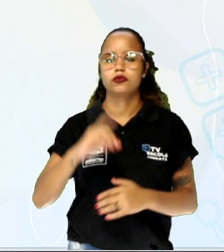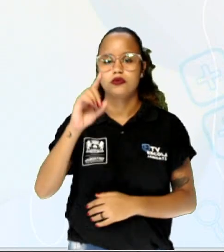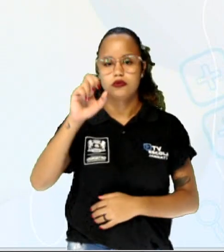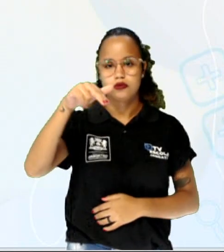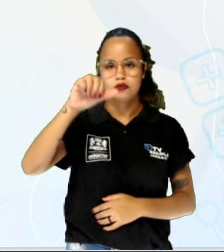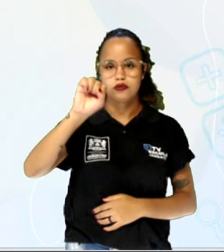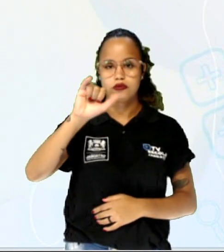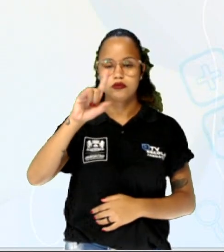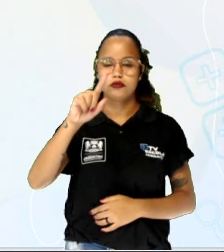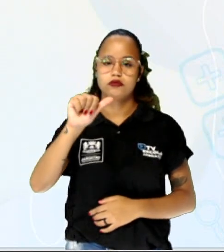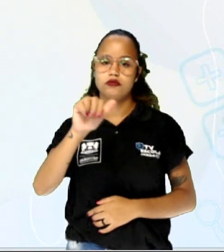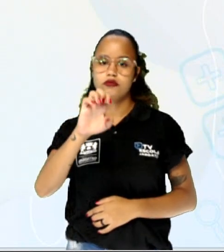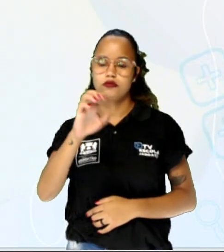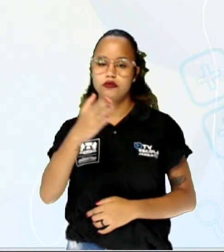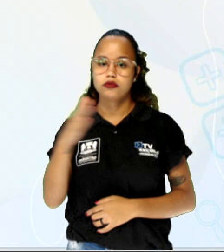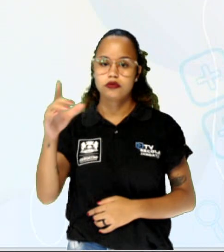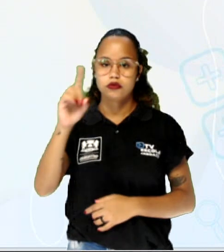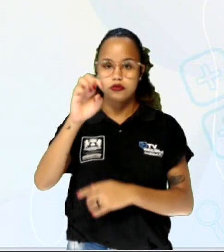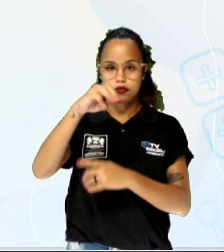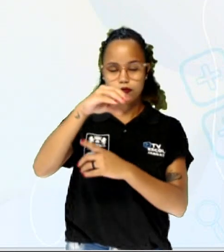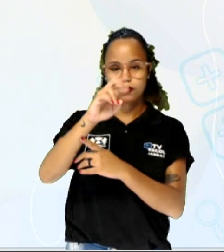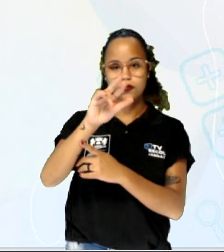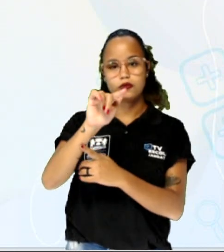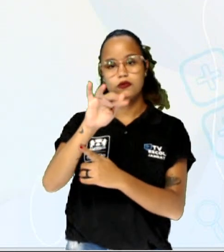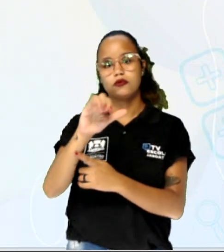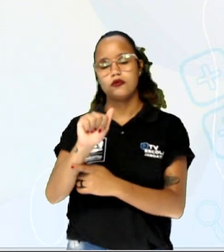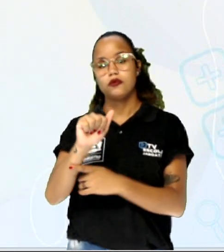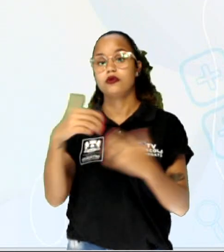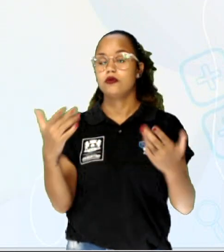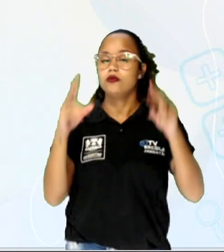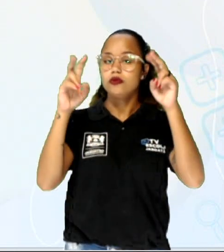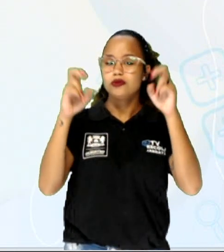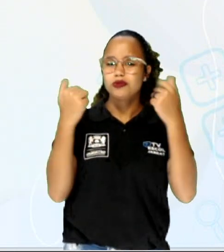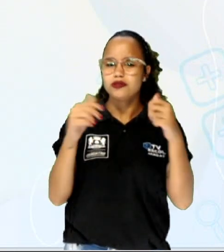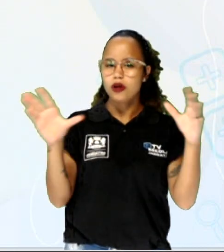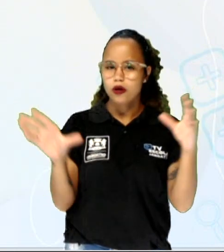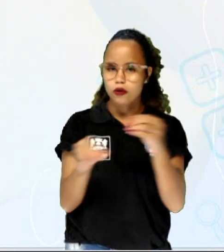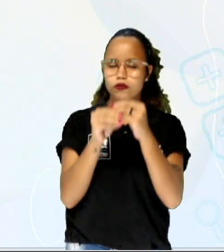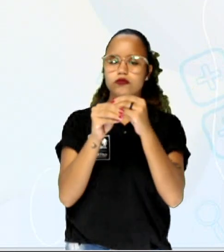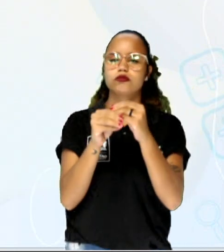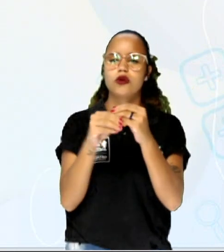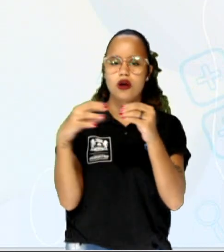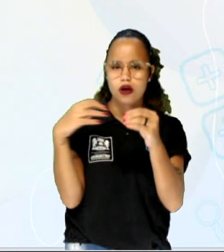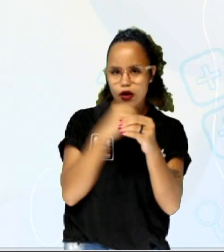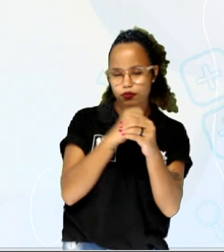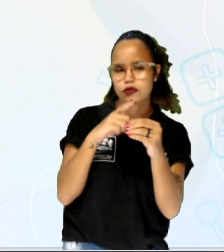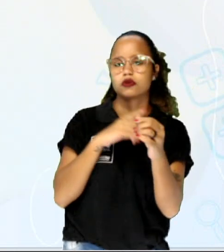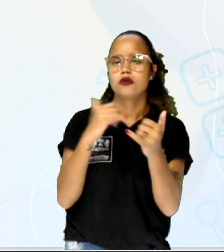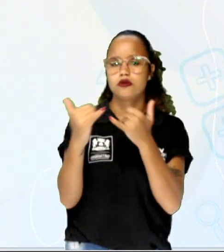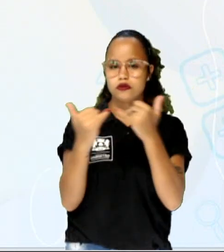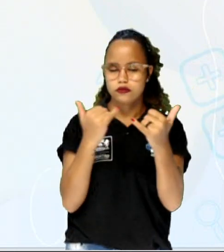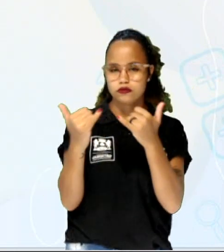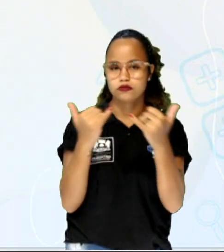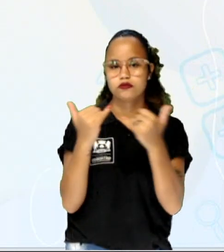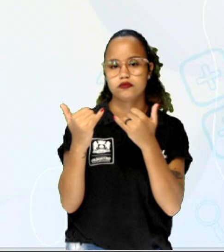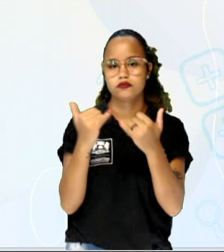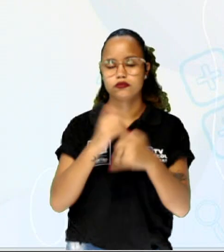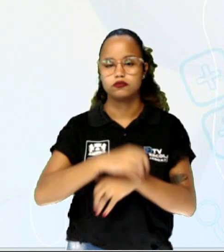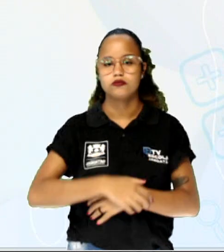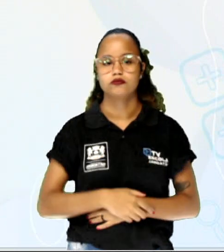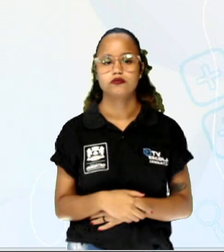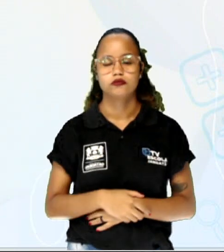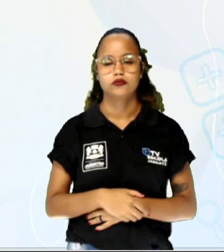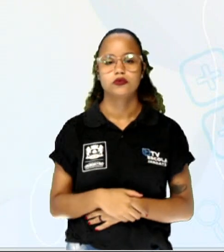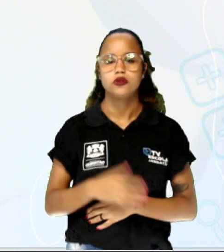Então o título ele deve ser breve, deve ser assim bem resumido, né? Mas que ele tem que passar já a informação que se